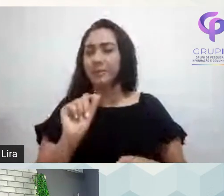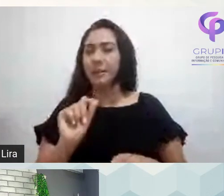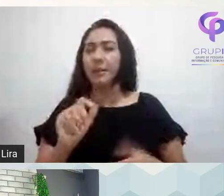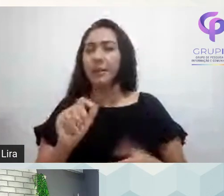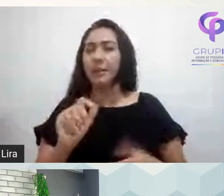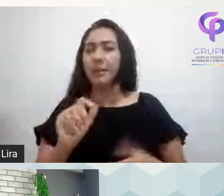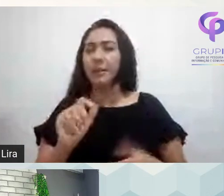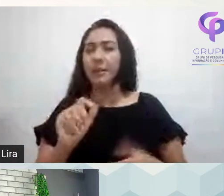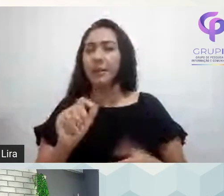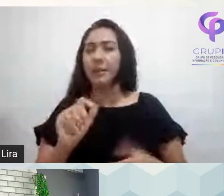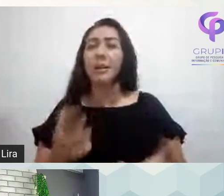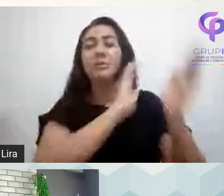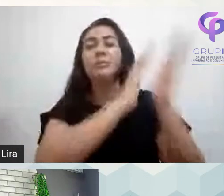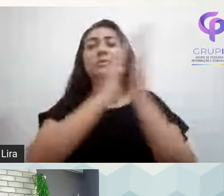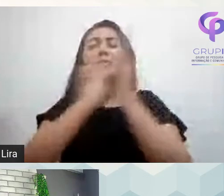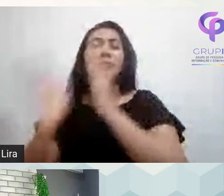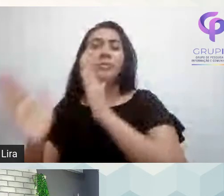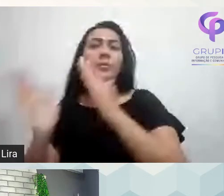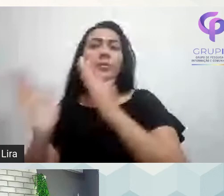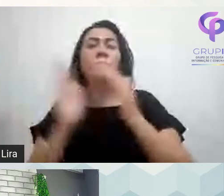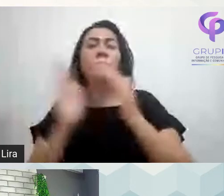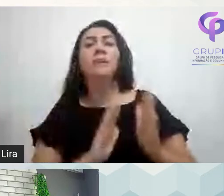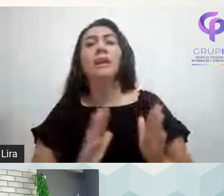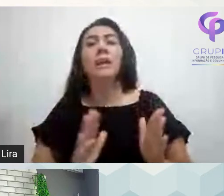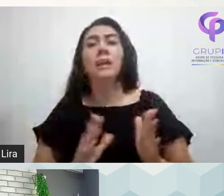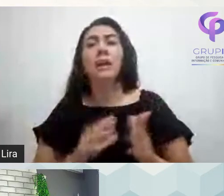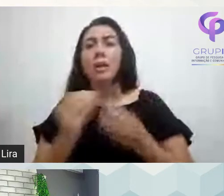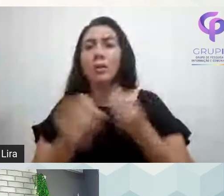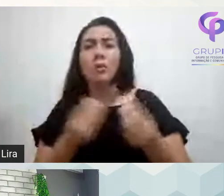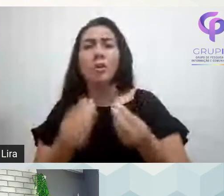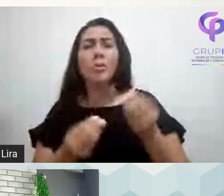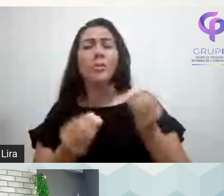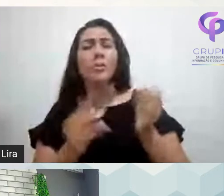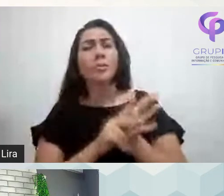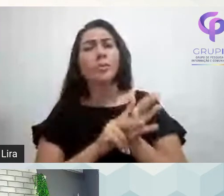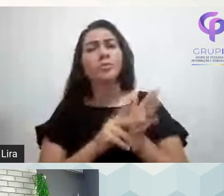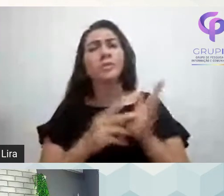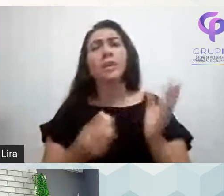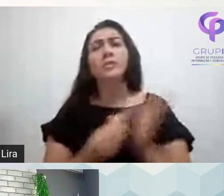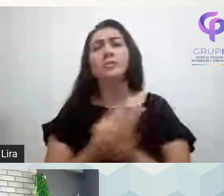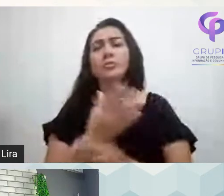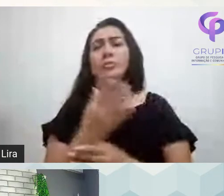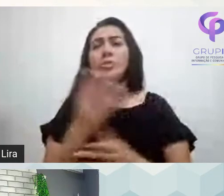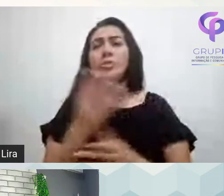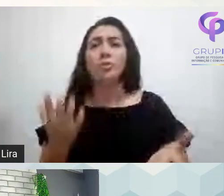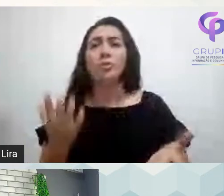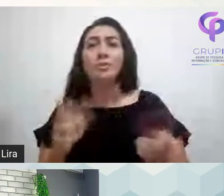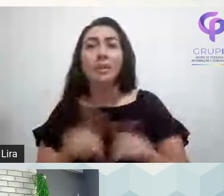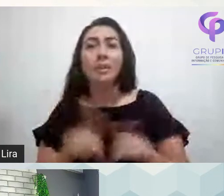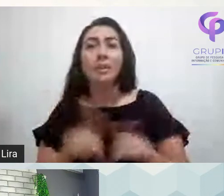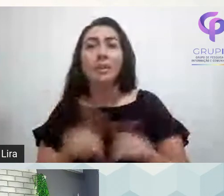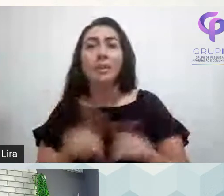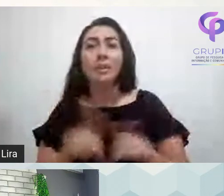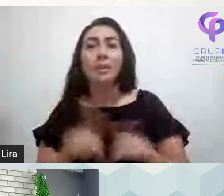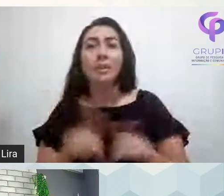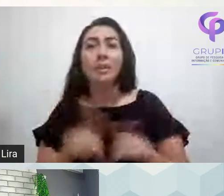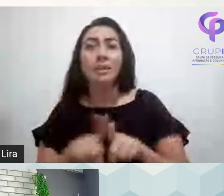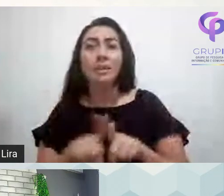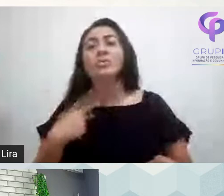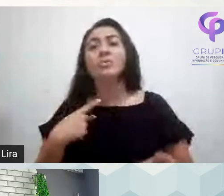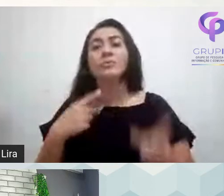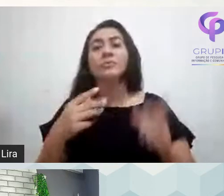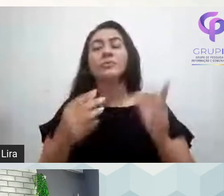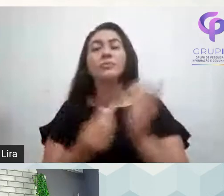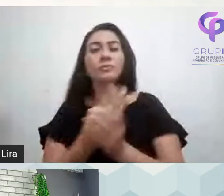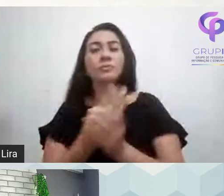2 programas novos da área da saúde, por que não entender ou por que não estudar e tentar agregar isso para a sua unidade de